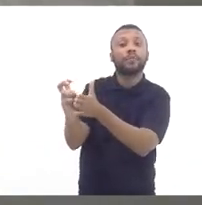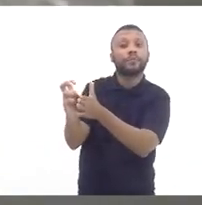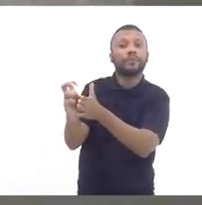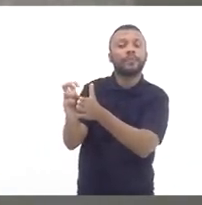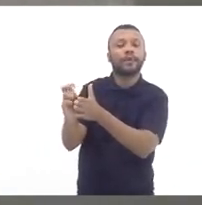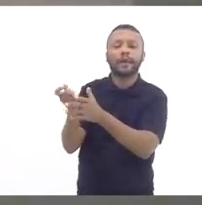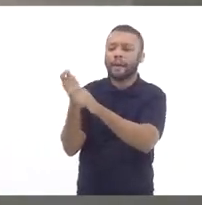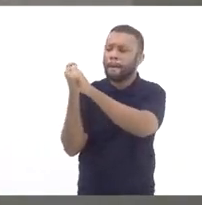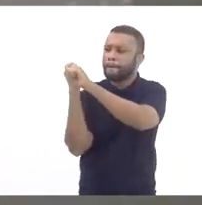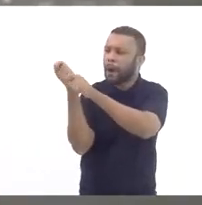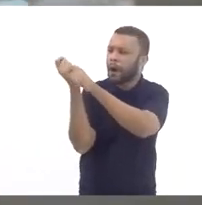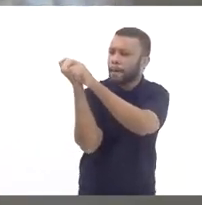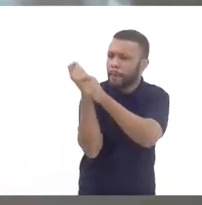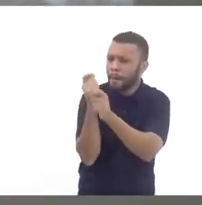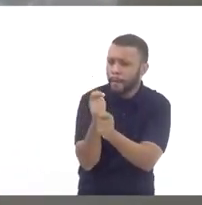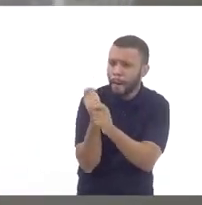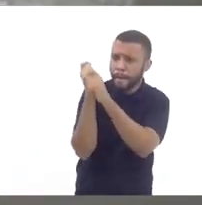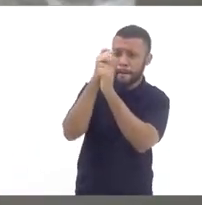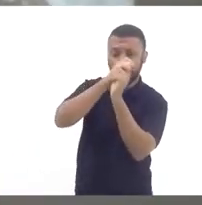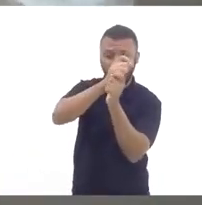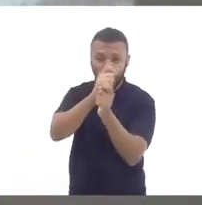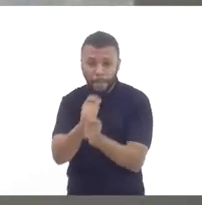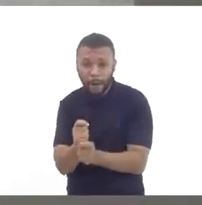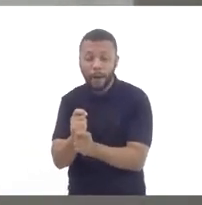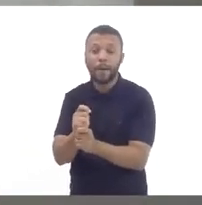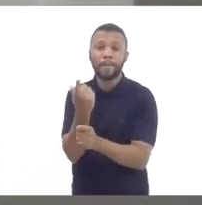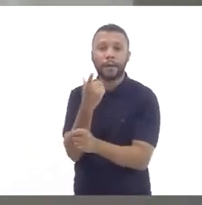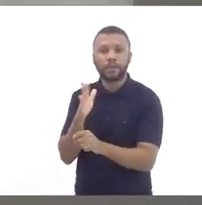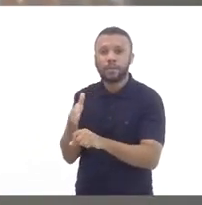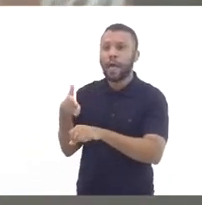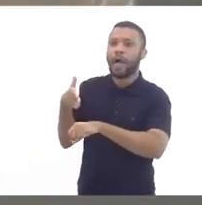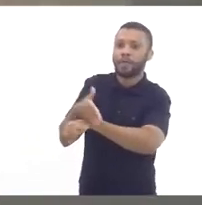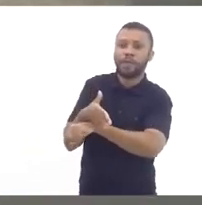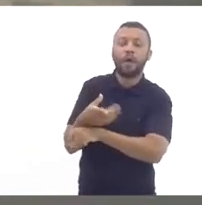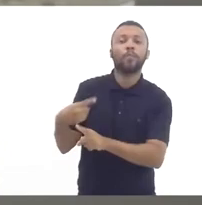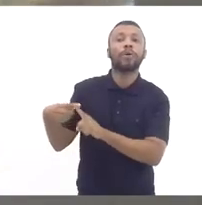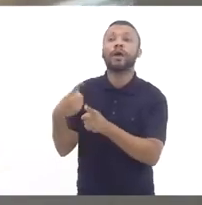para poder utilizar, porque o comércio está do outro lado.